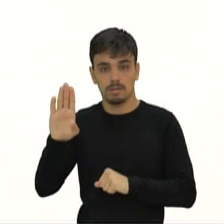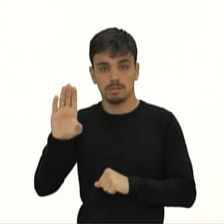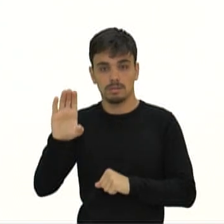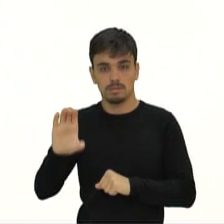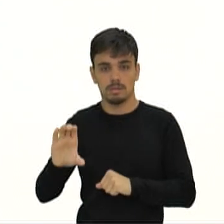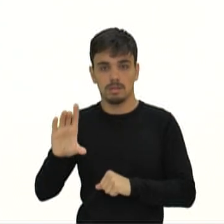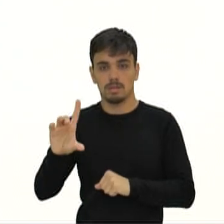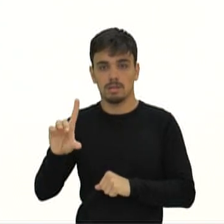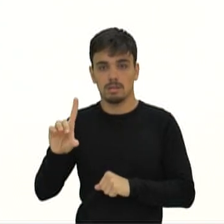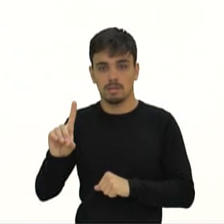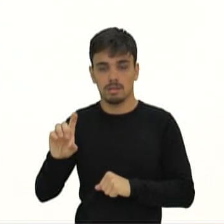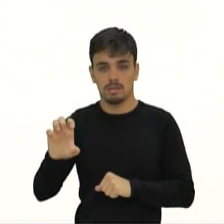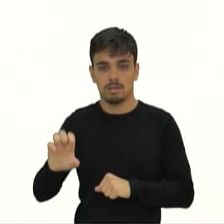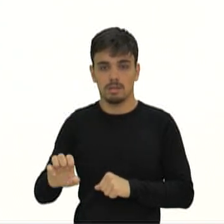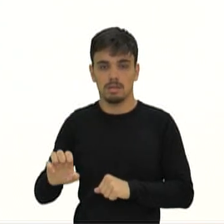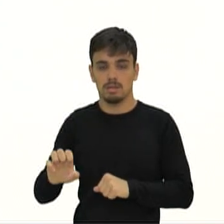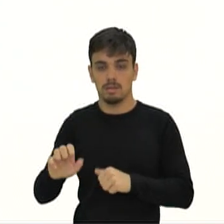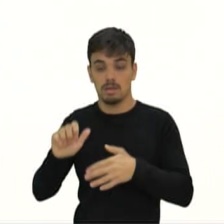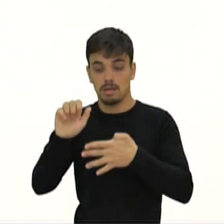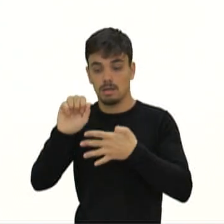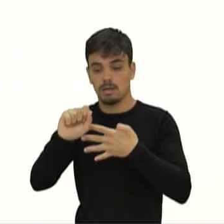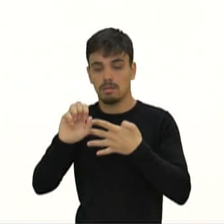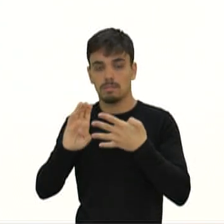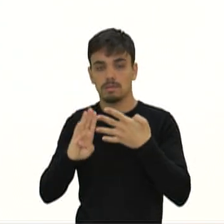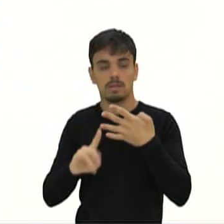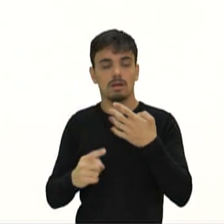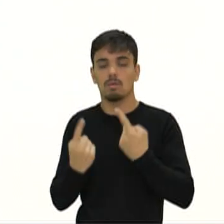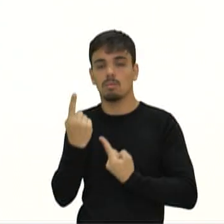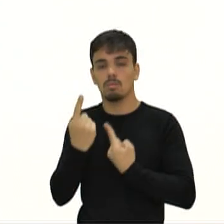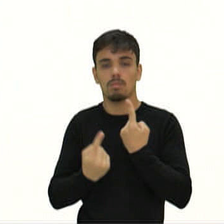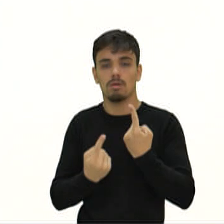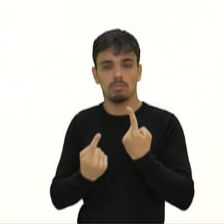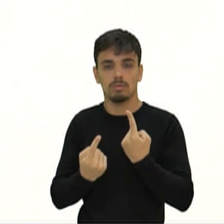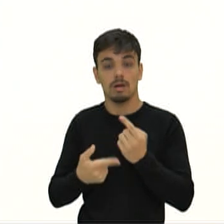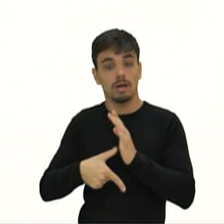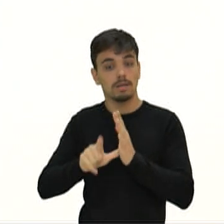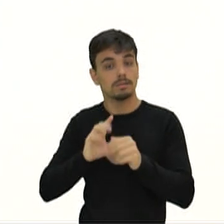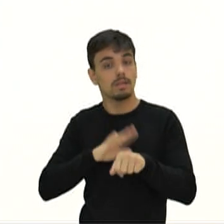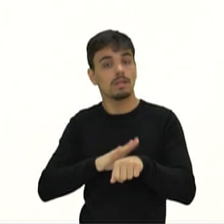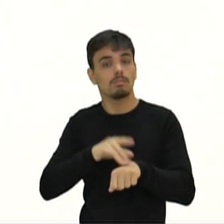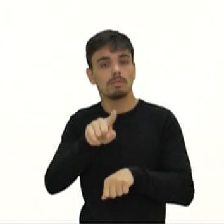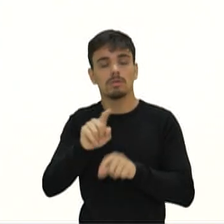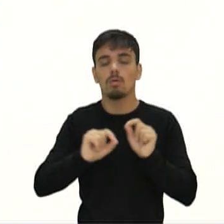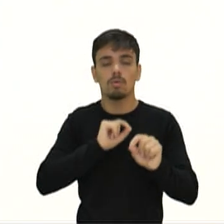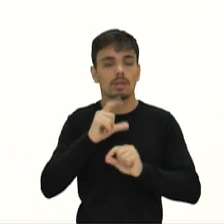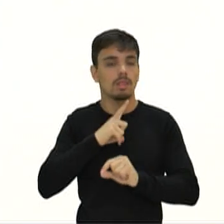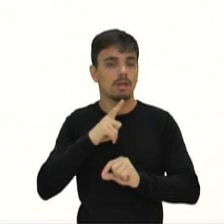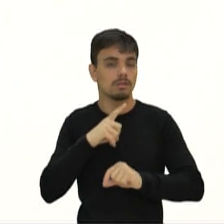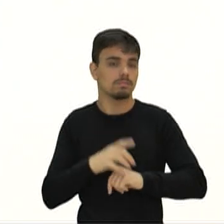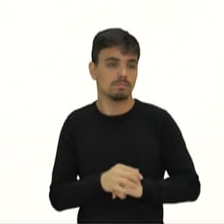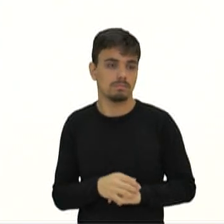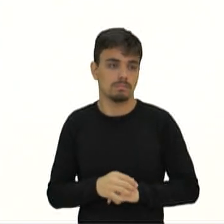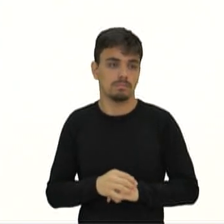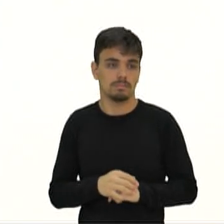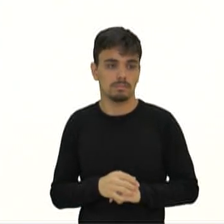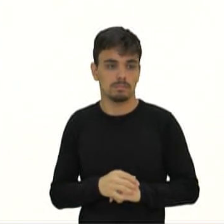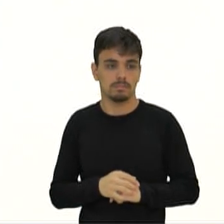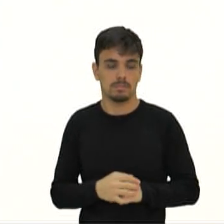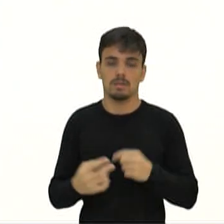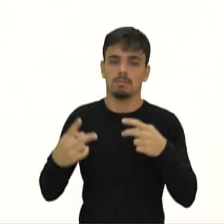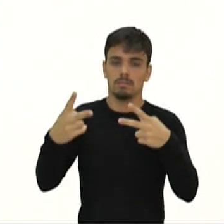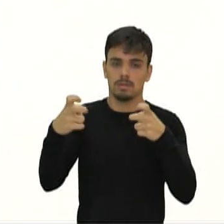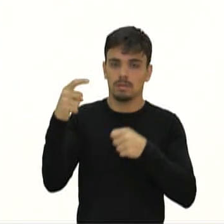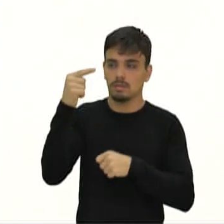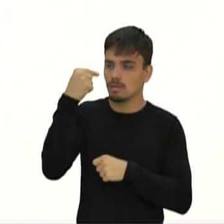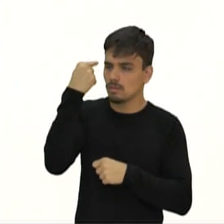astigmatismo, presbiopia ou daltonismo. Mas antes de dar um tempinho para vocês pensarem, o que eu quis trazer para vocês desse olho, percebam